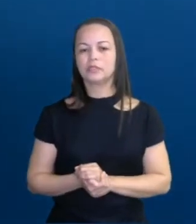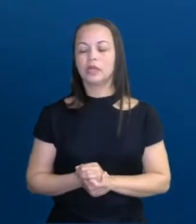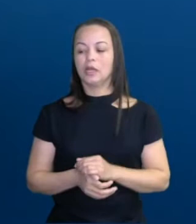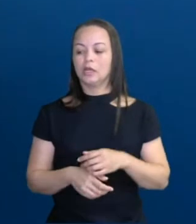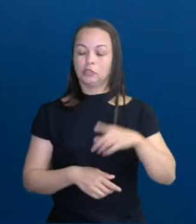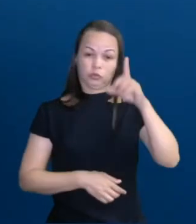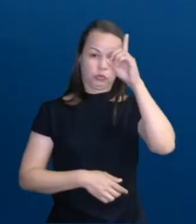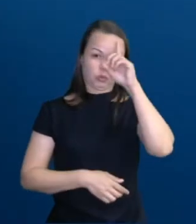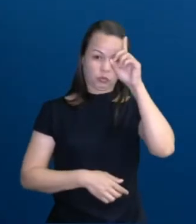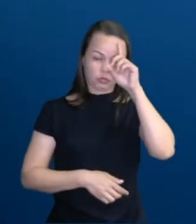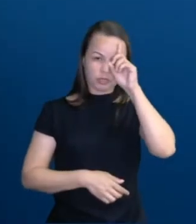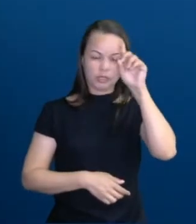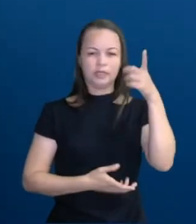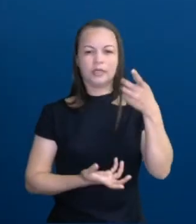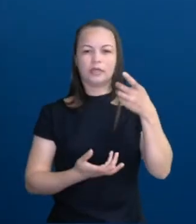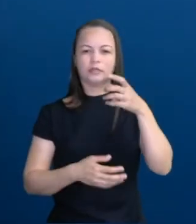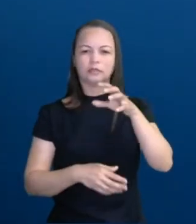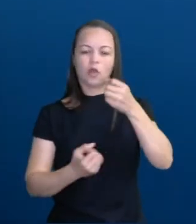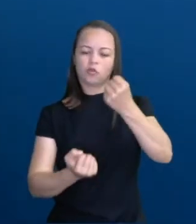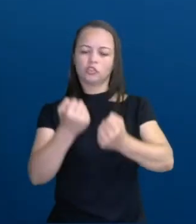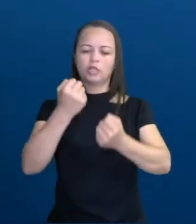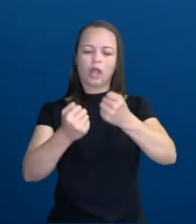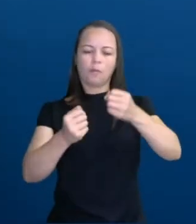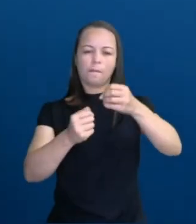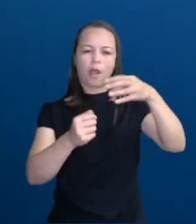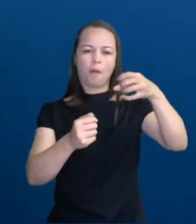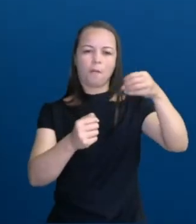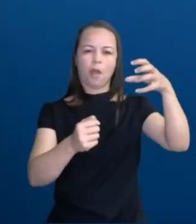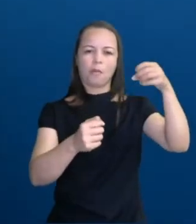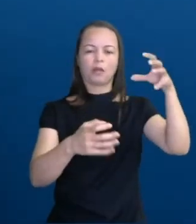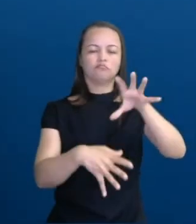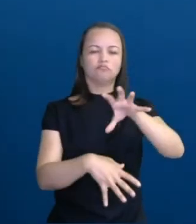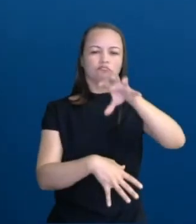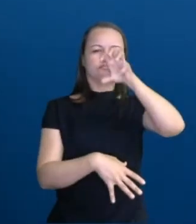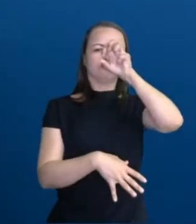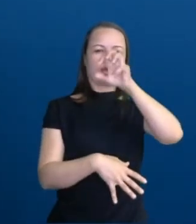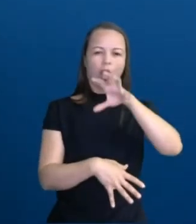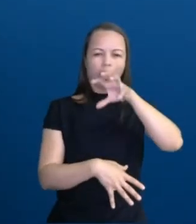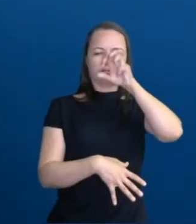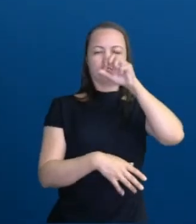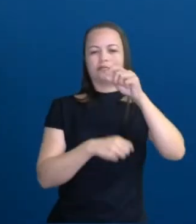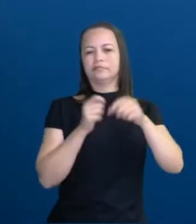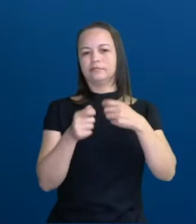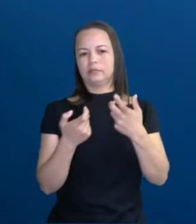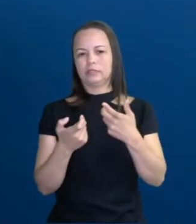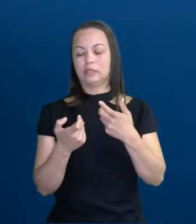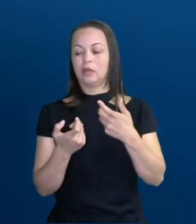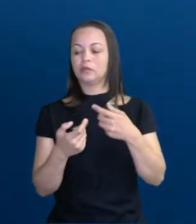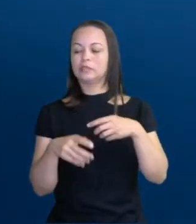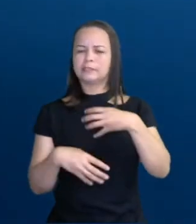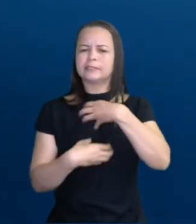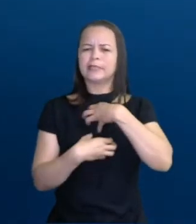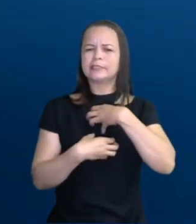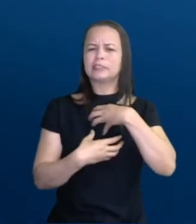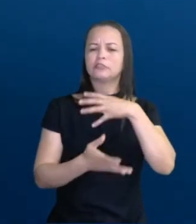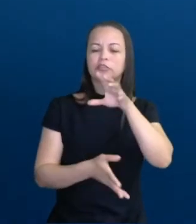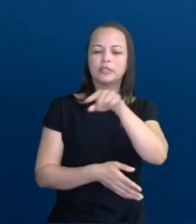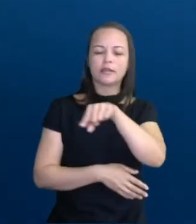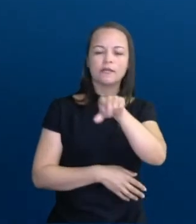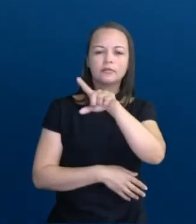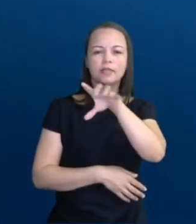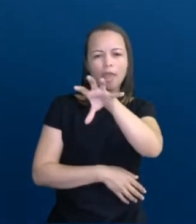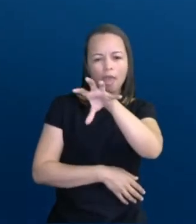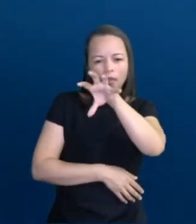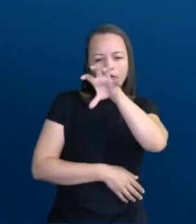dia aspiramos a fumaça dos veículos mais uma vez o verbo aspirar ele tem um sentido de você sentir o